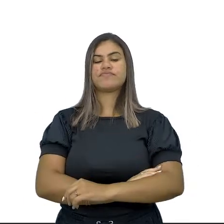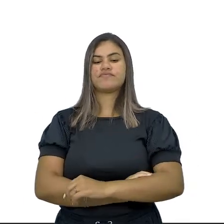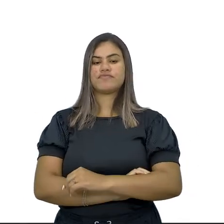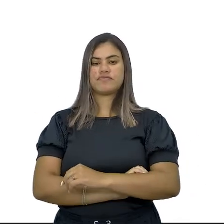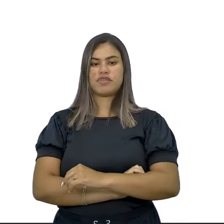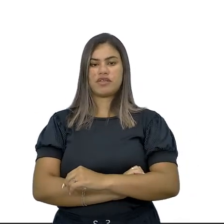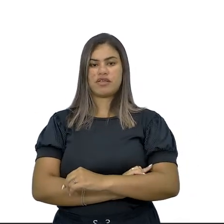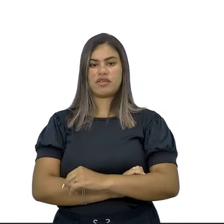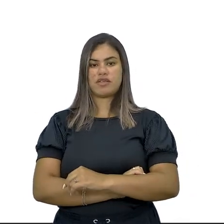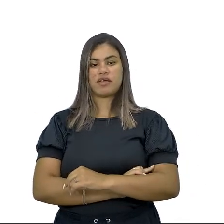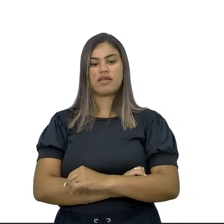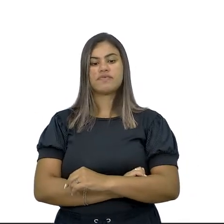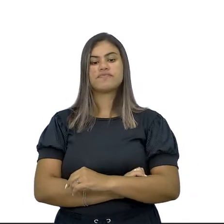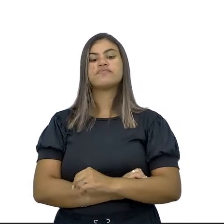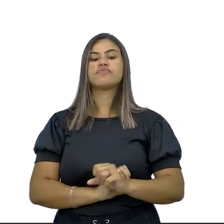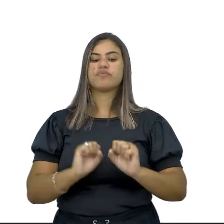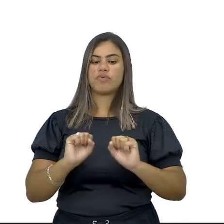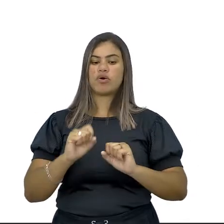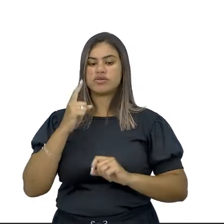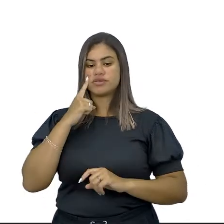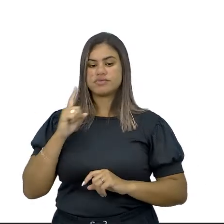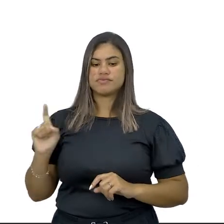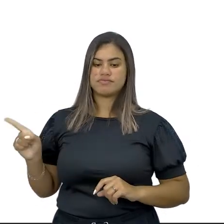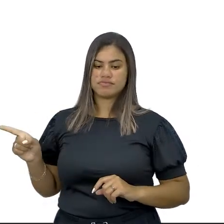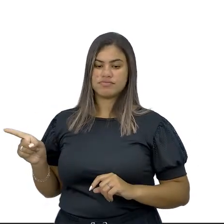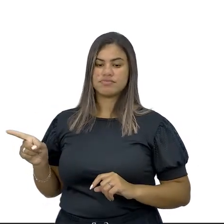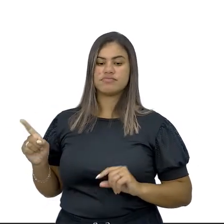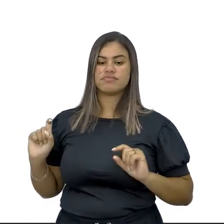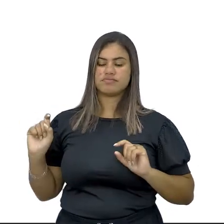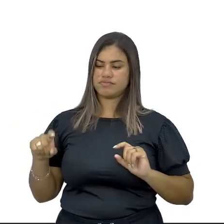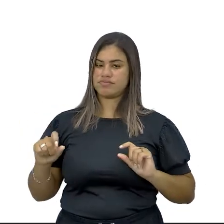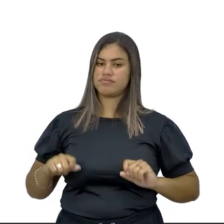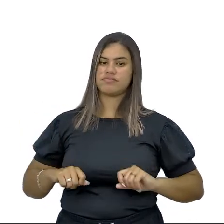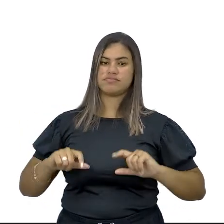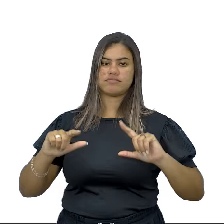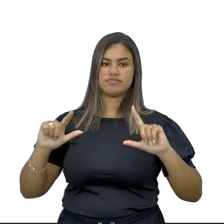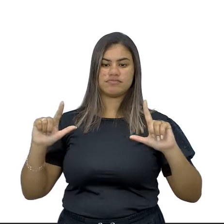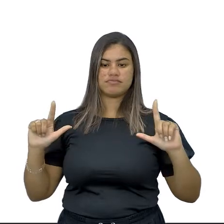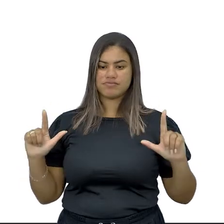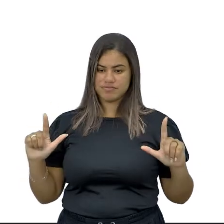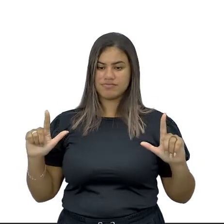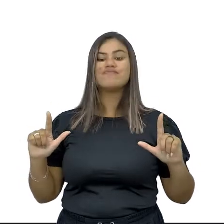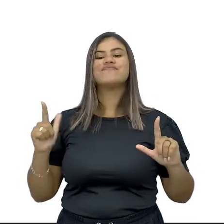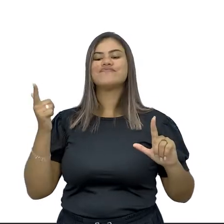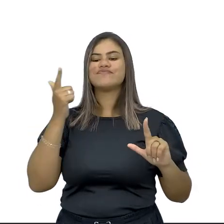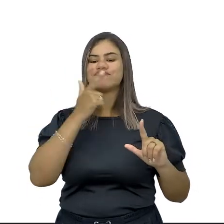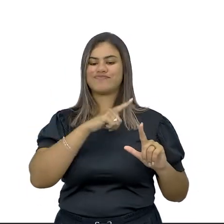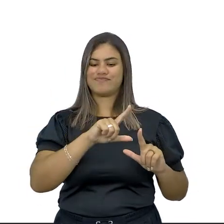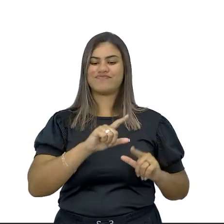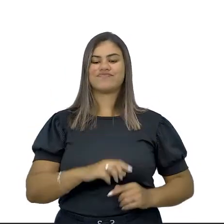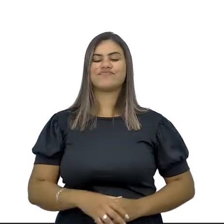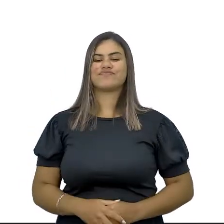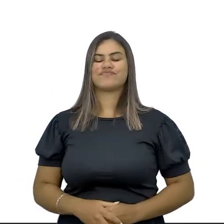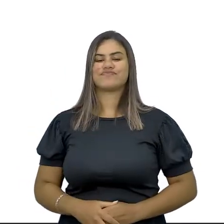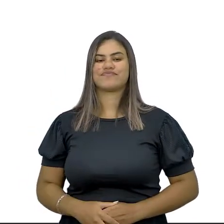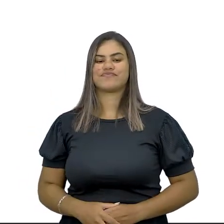basta clicar nesse link que está disponível no slide para ser direcionado à página que contém o